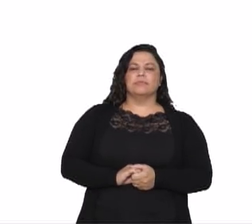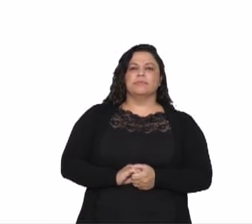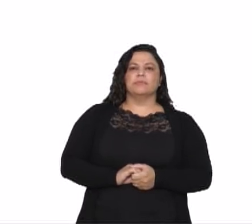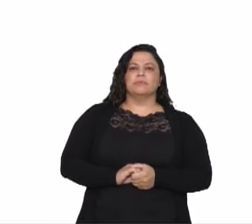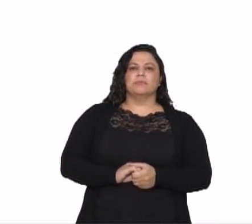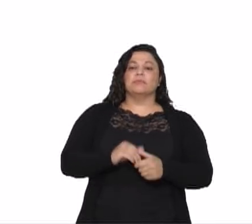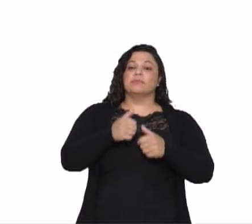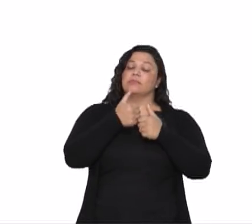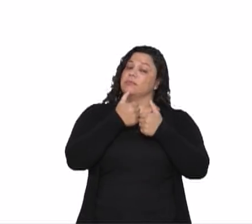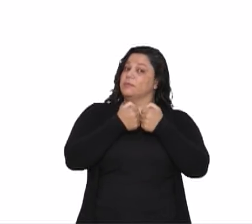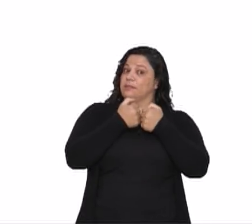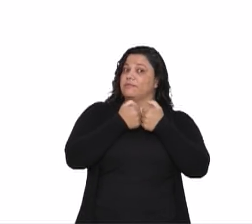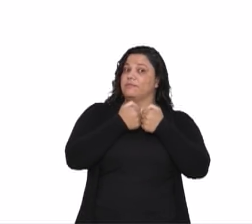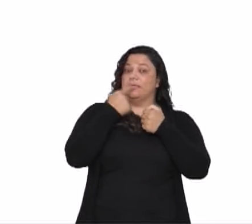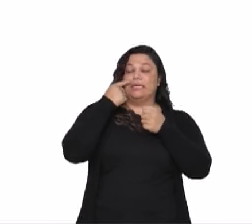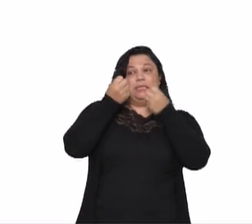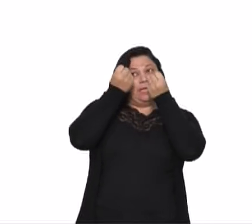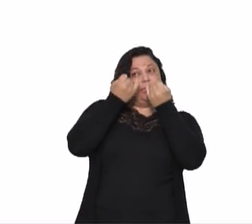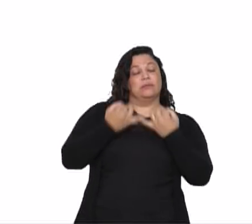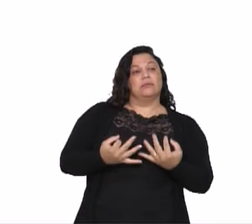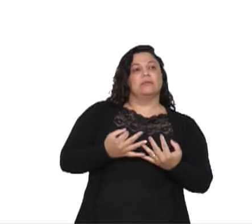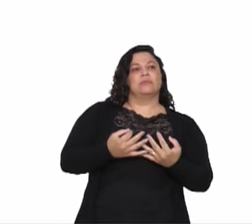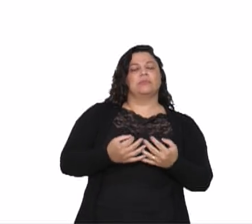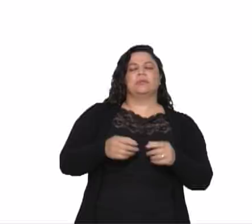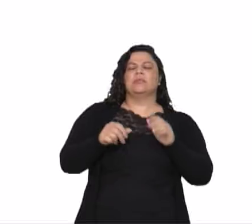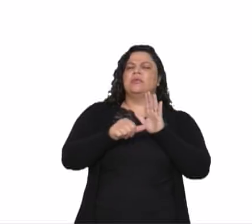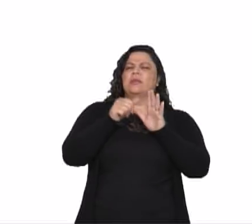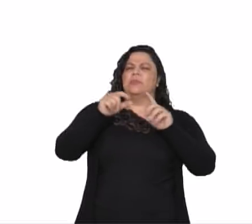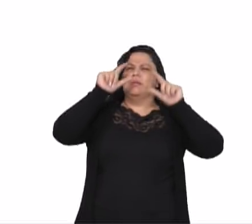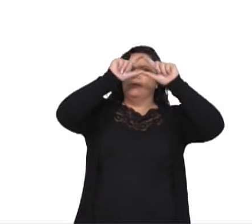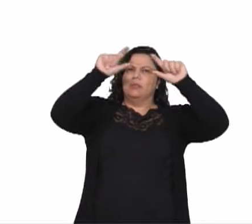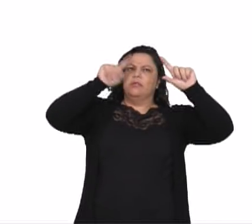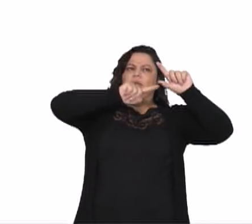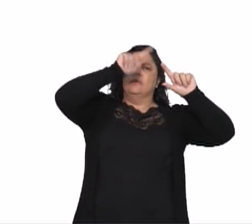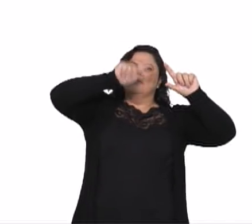Vocês podem ver ali na primeira imagem, ali de cima, na primeira onda,